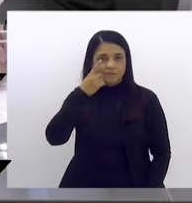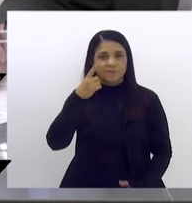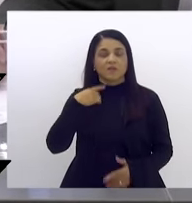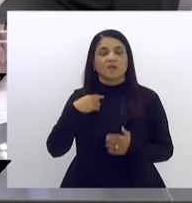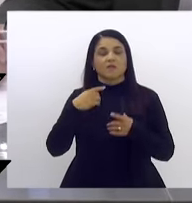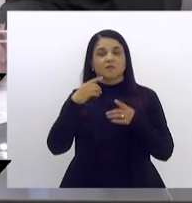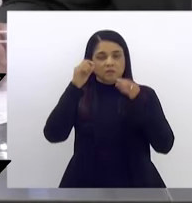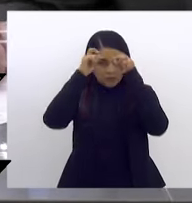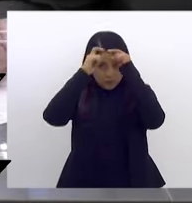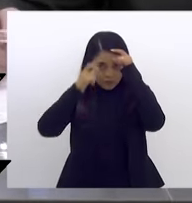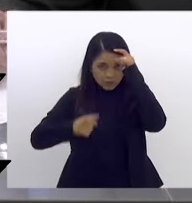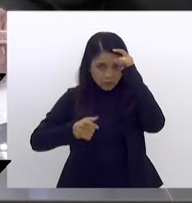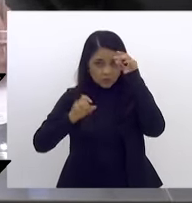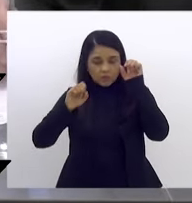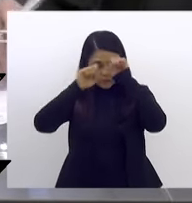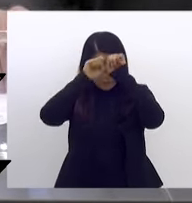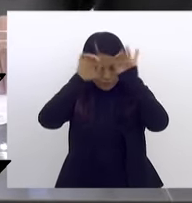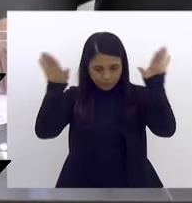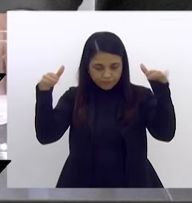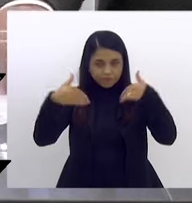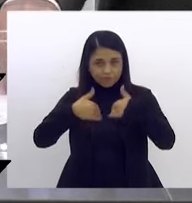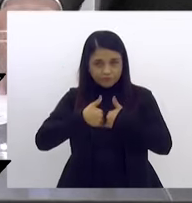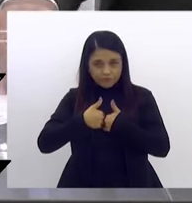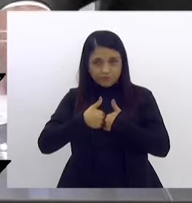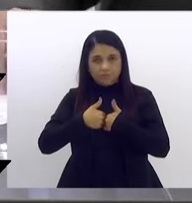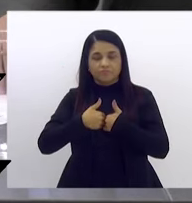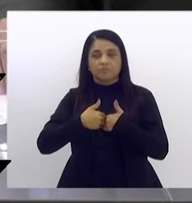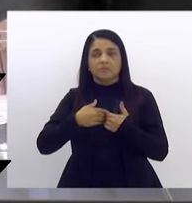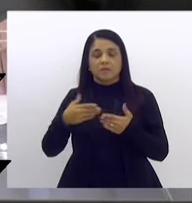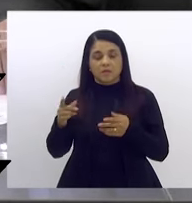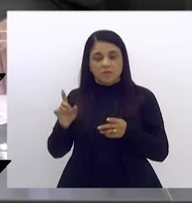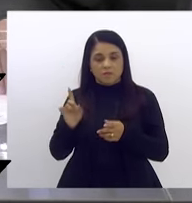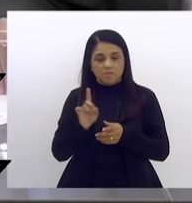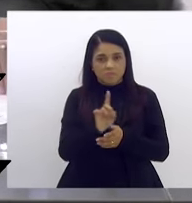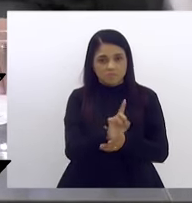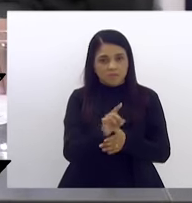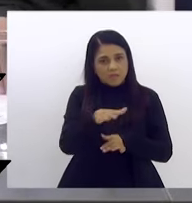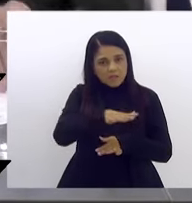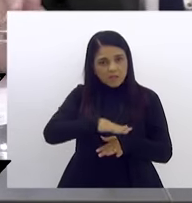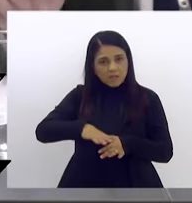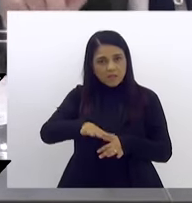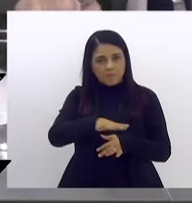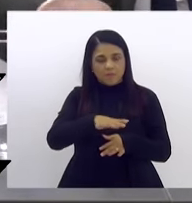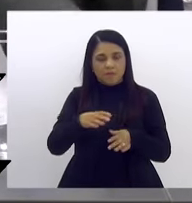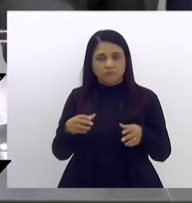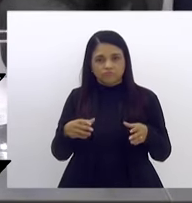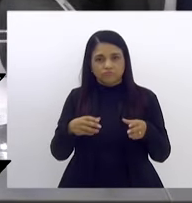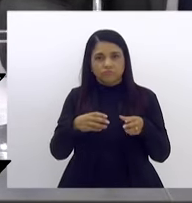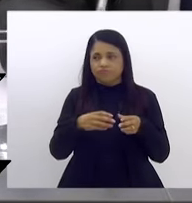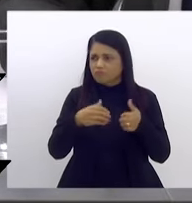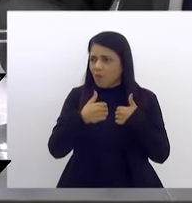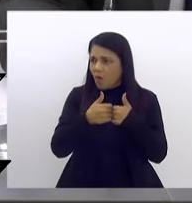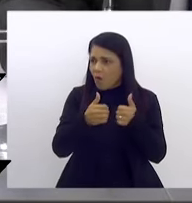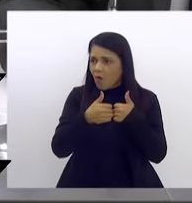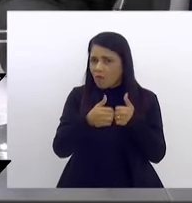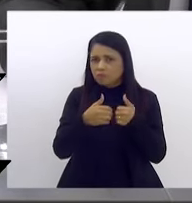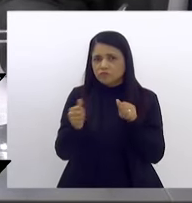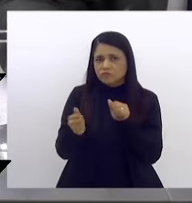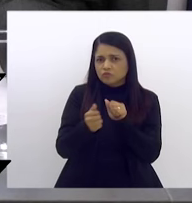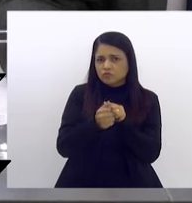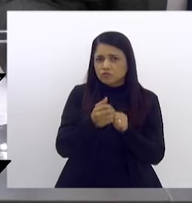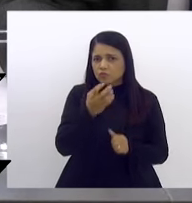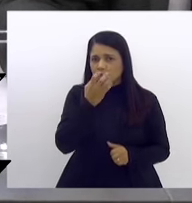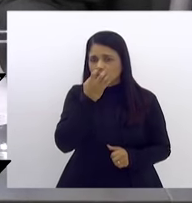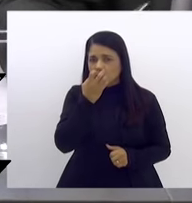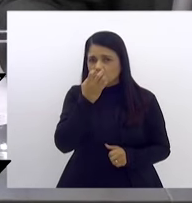aspectro autista até de ingressar e permanecer em ambiente de uso coletivo acompanhado de cão